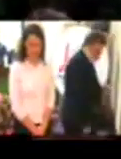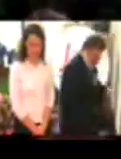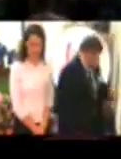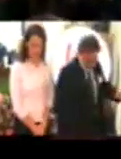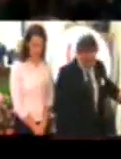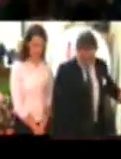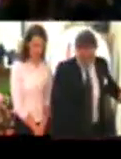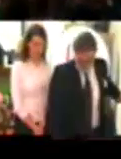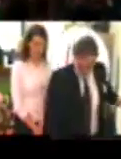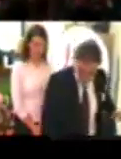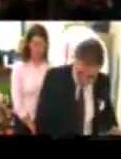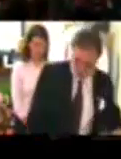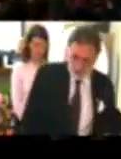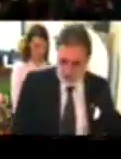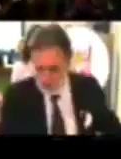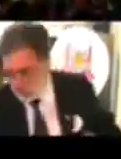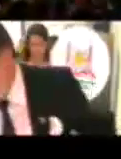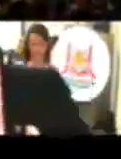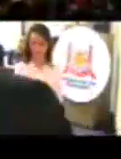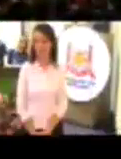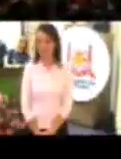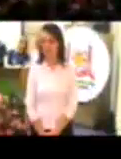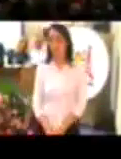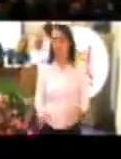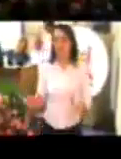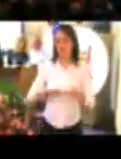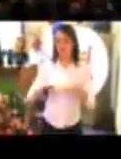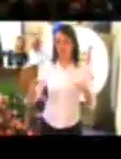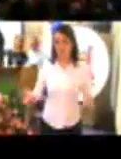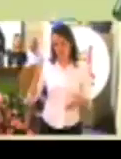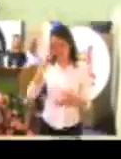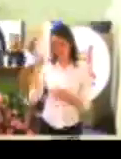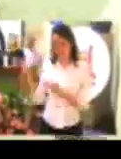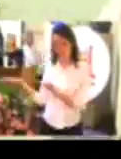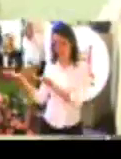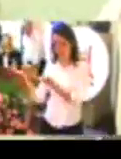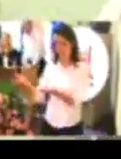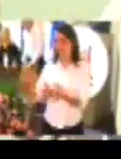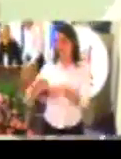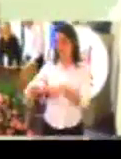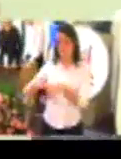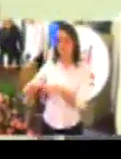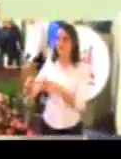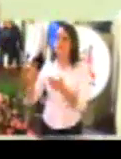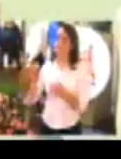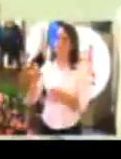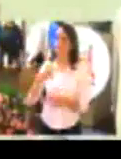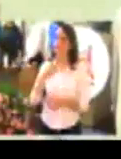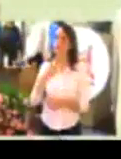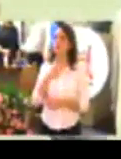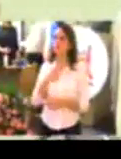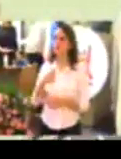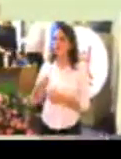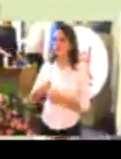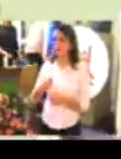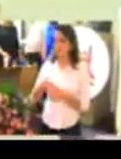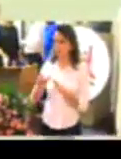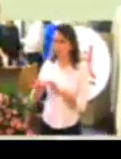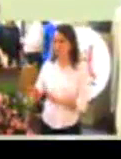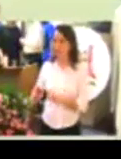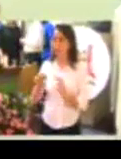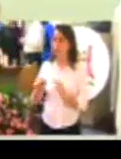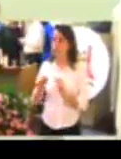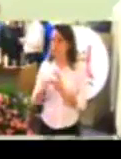Obrigado. Desfaça-se neste momento a mesa de honra. Convido as autoridades que não tem um compromisso, como é o caso do prefeito Márcio Buri, que tem